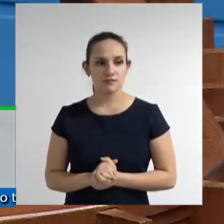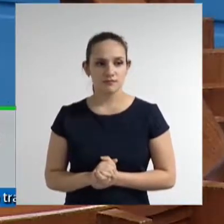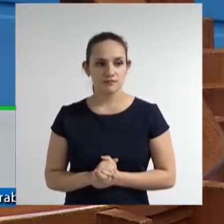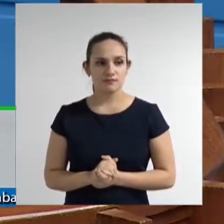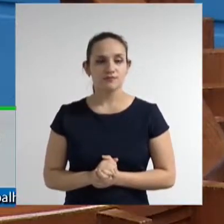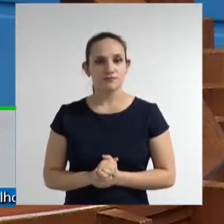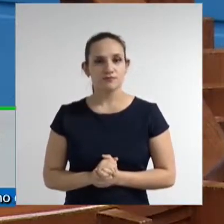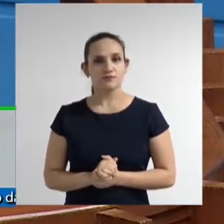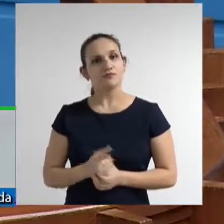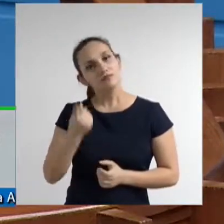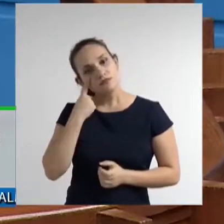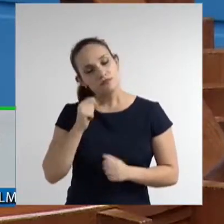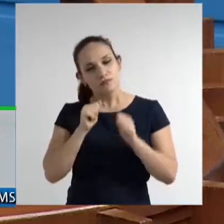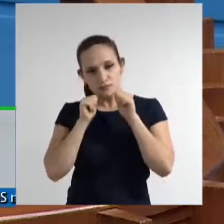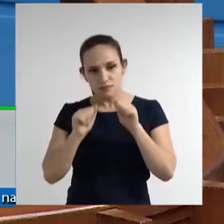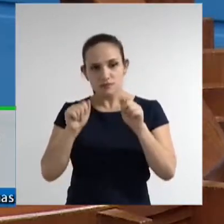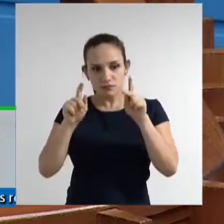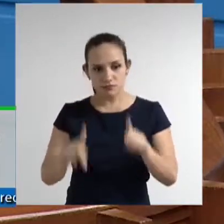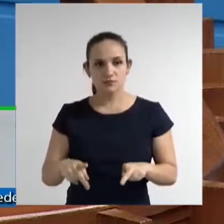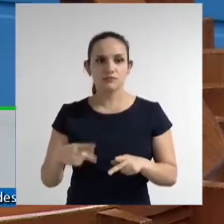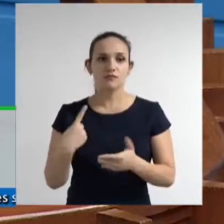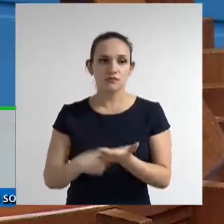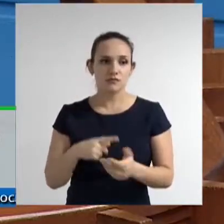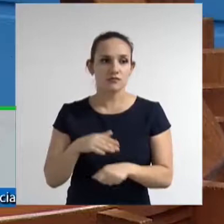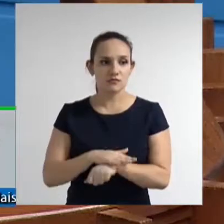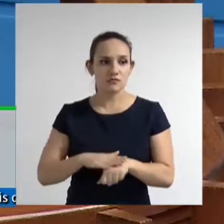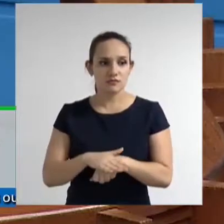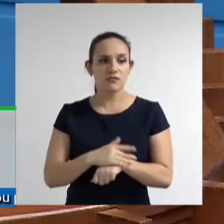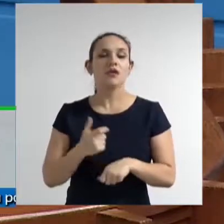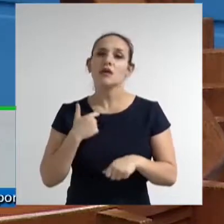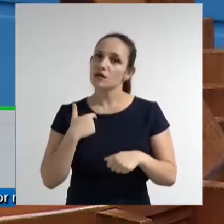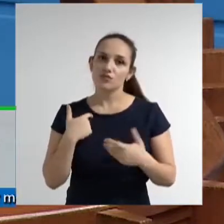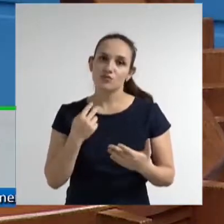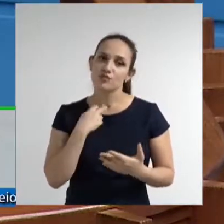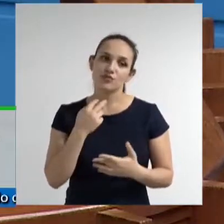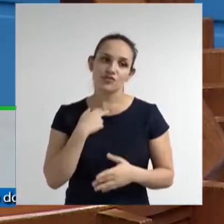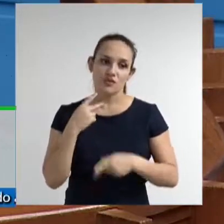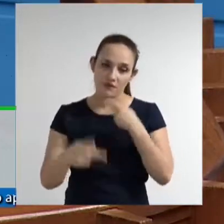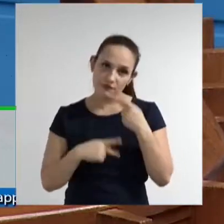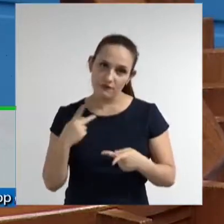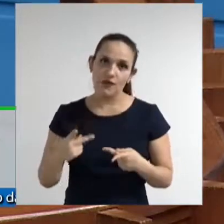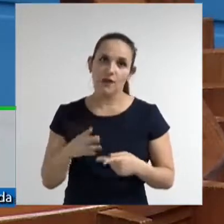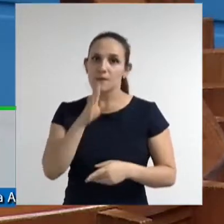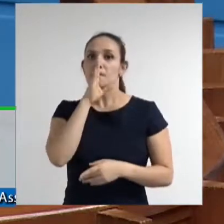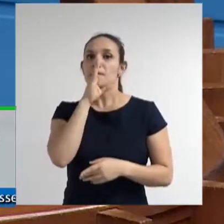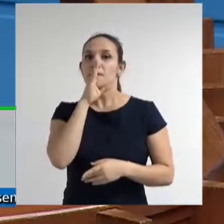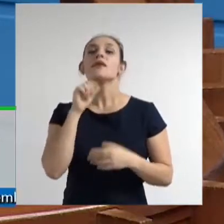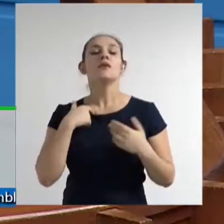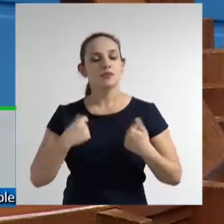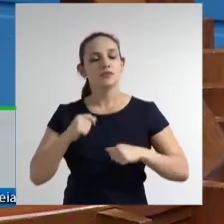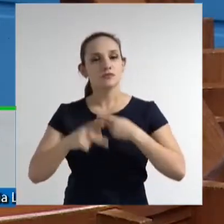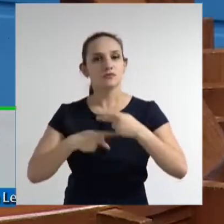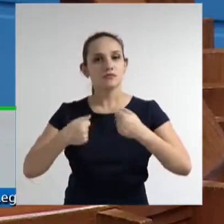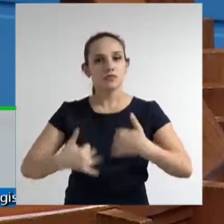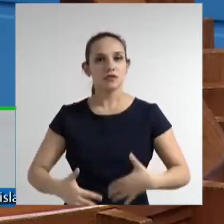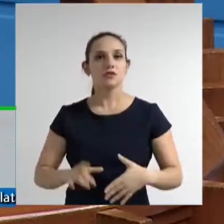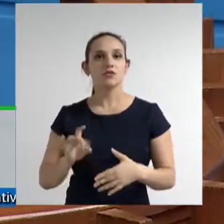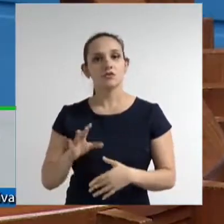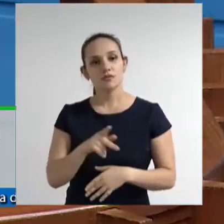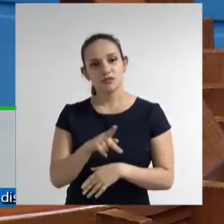pessoas em cada audiência pública que foi realizada. Eu não tinha como não fazer esse registro, senhor presidente. Era só isso. Muito